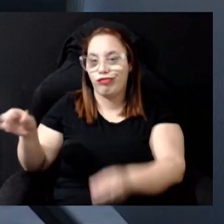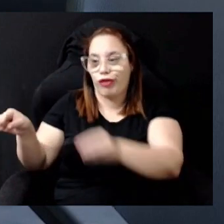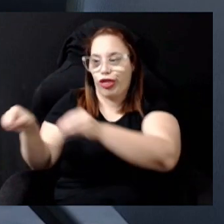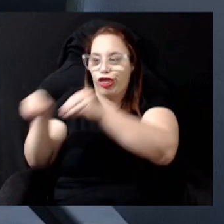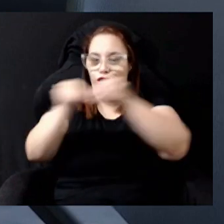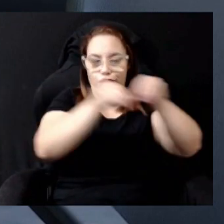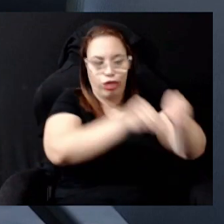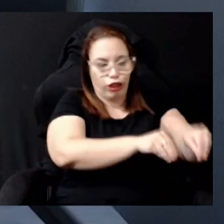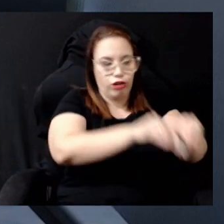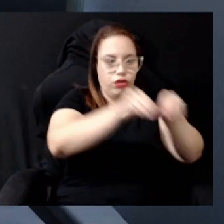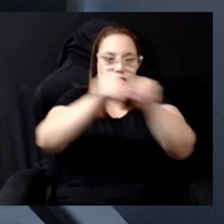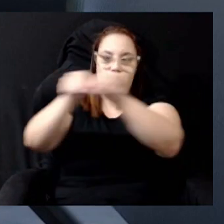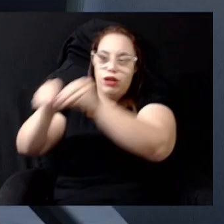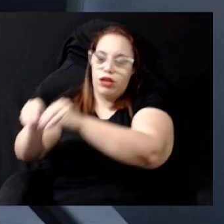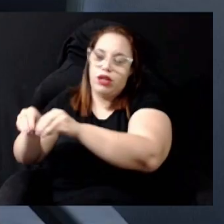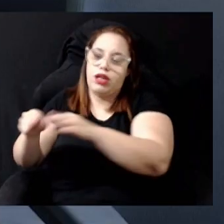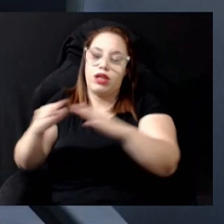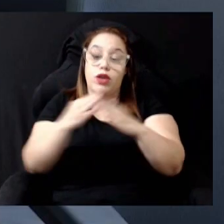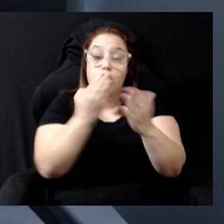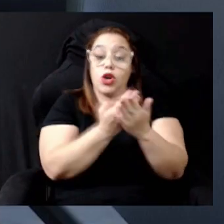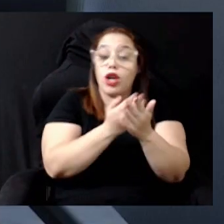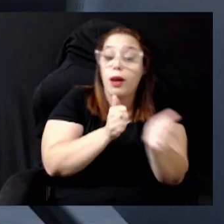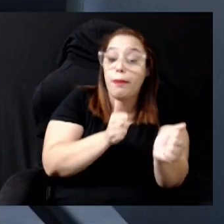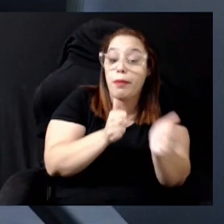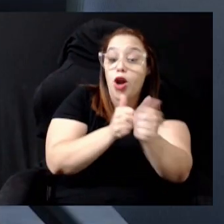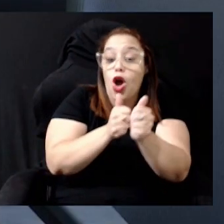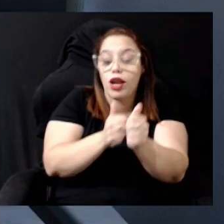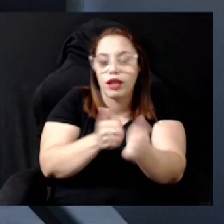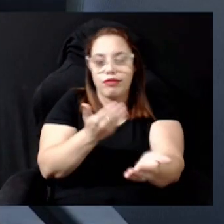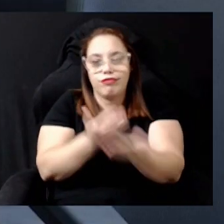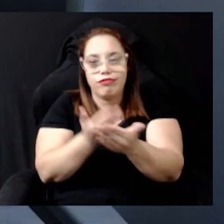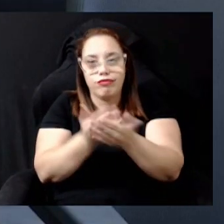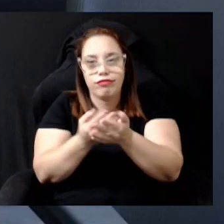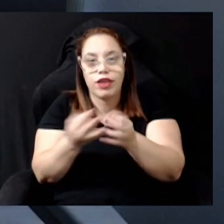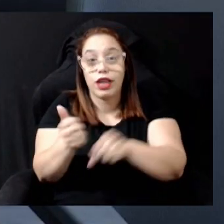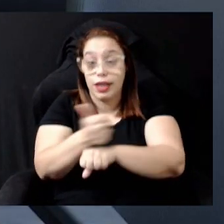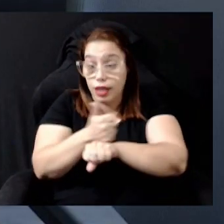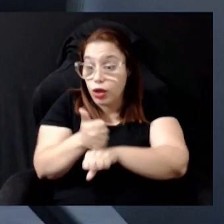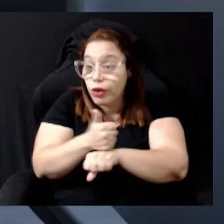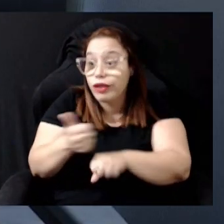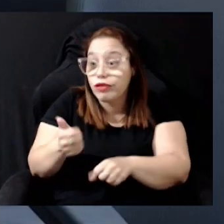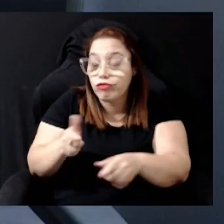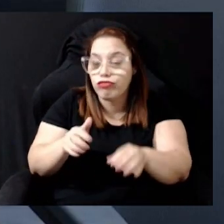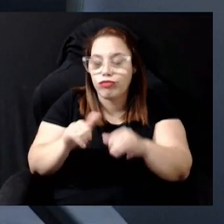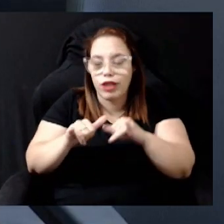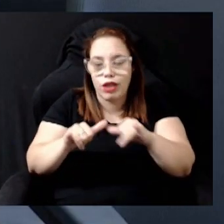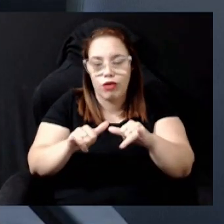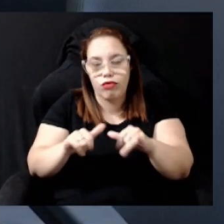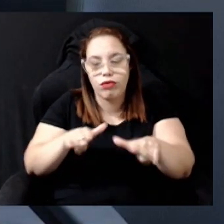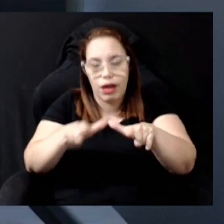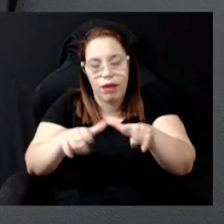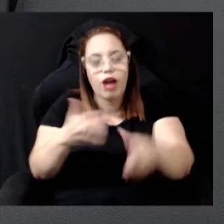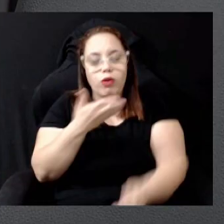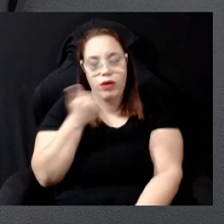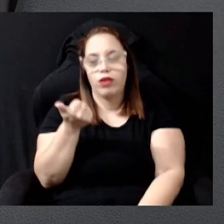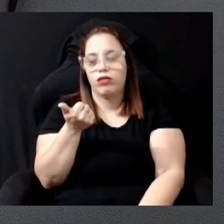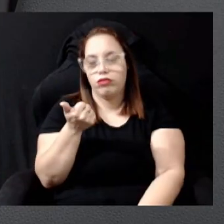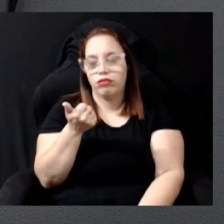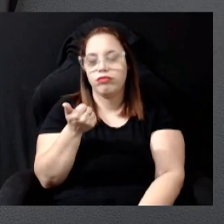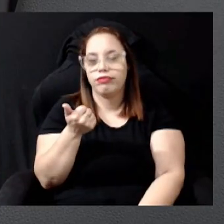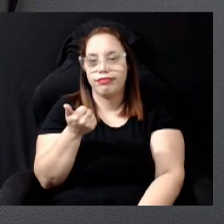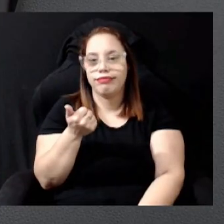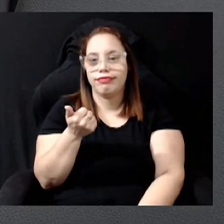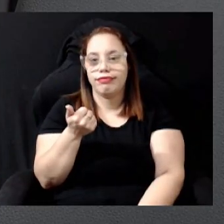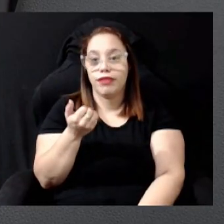escola próximo para ele poder estudar, se qualificar e ter um emprego melhor, né, chegar ao mercado de trabalho com mais qualificação.